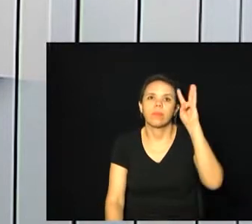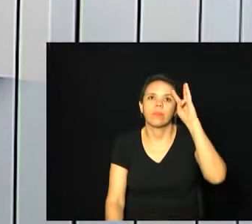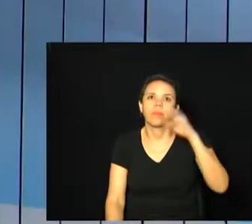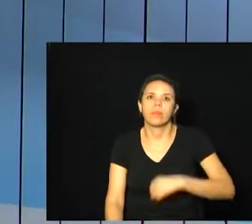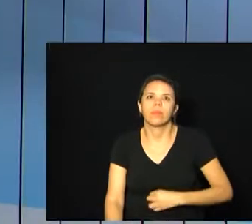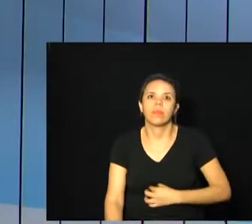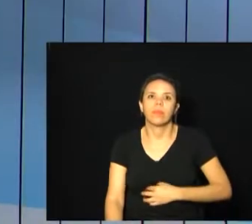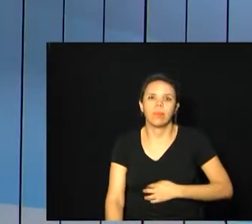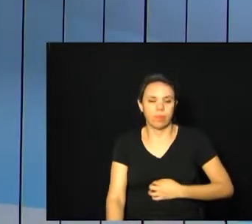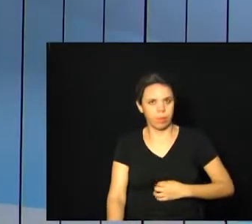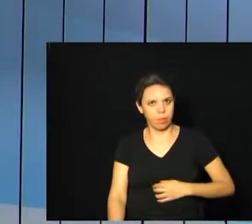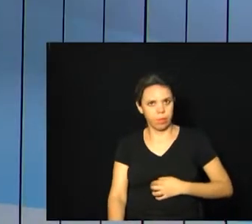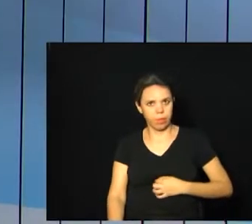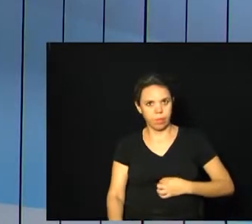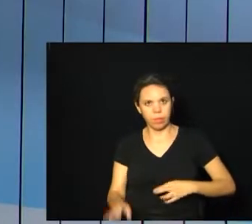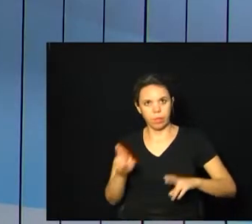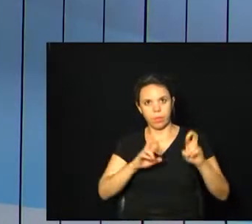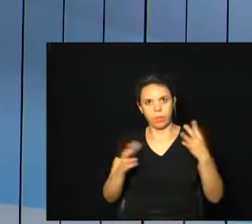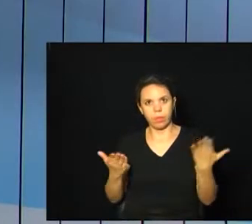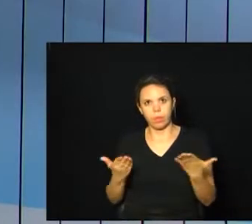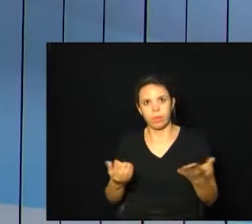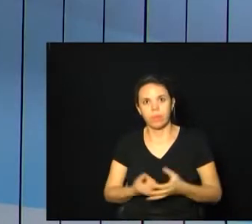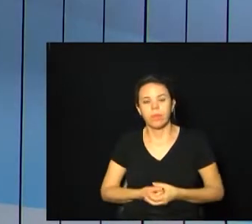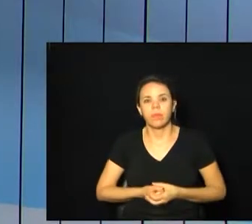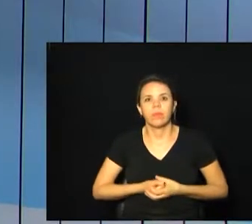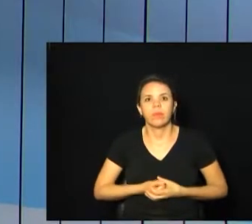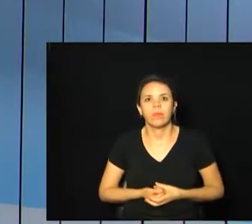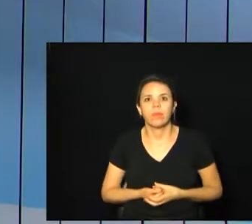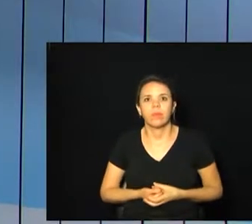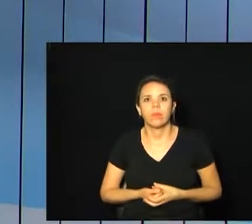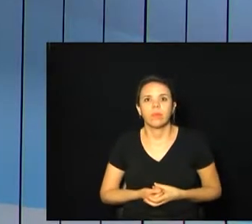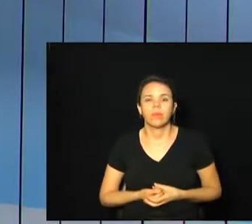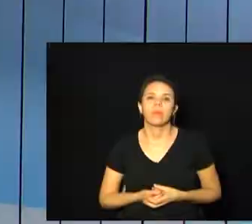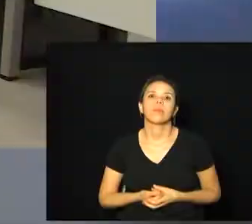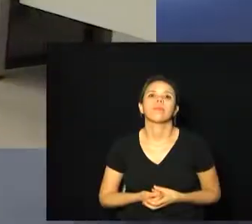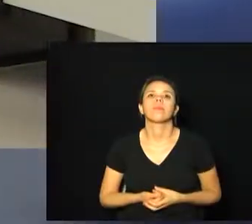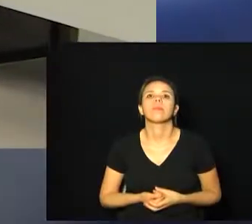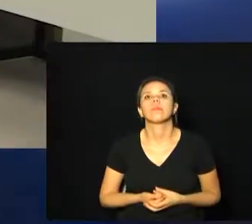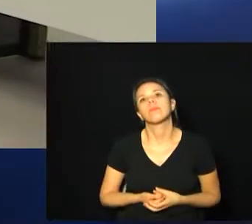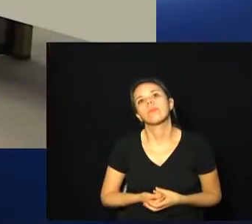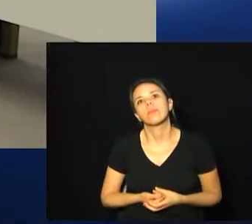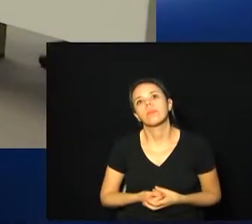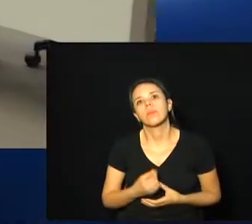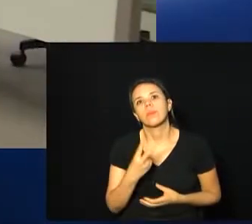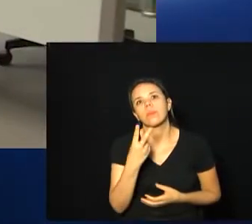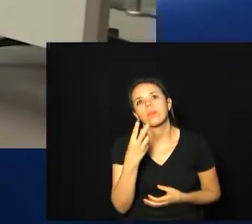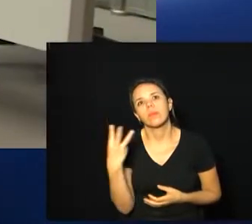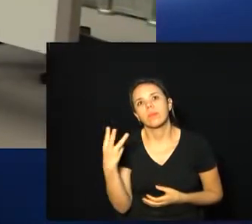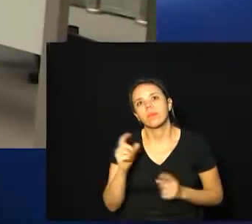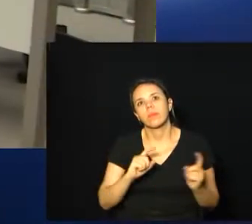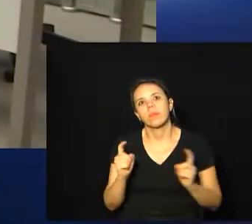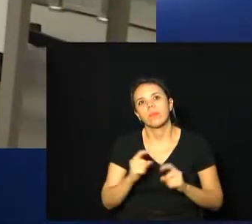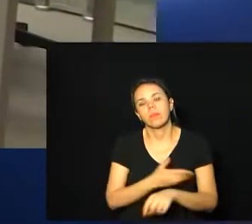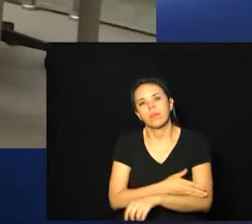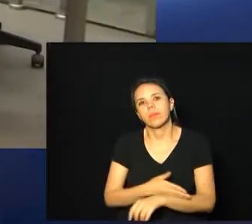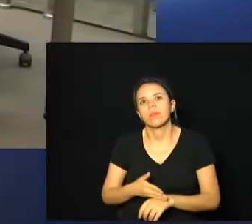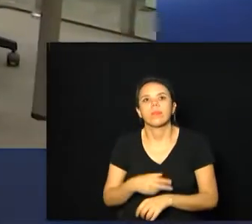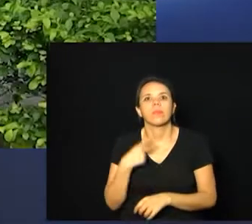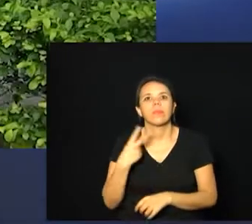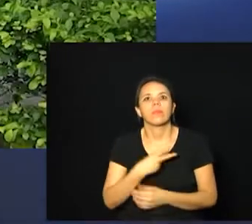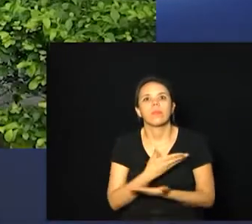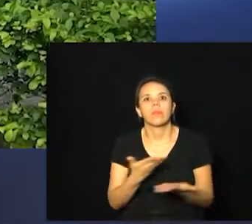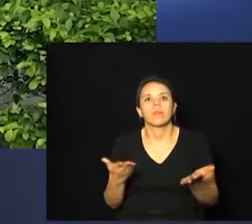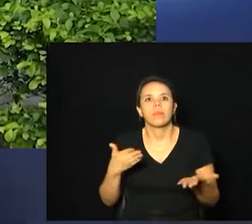terça-feira. Confira agora os destaques de hoje. Na 23ª reunião ordinária,